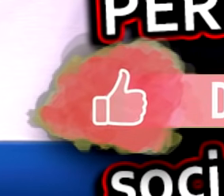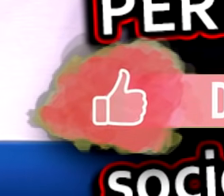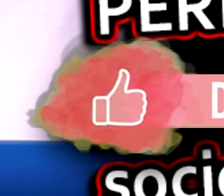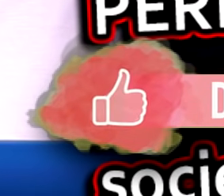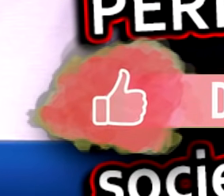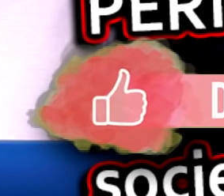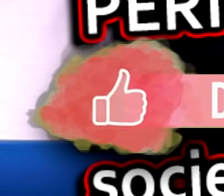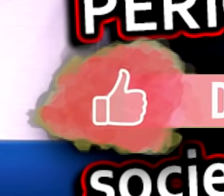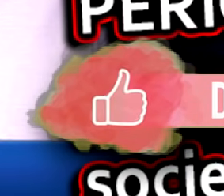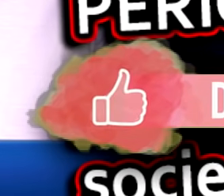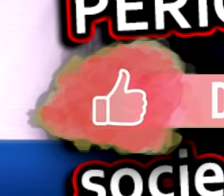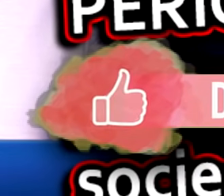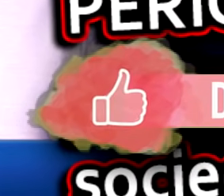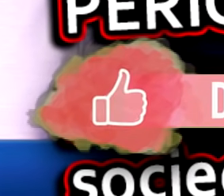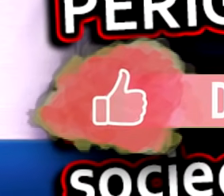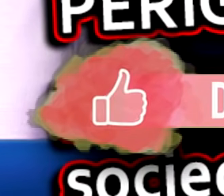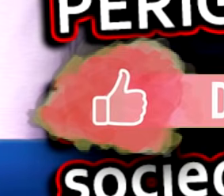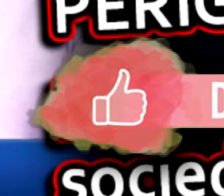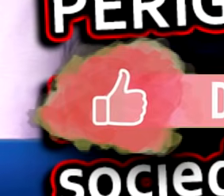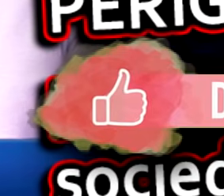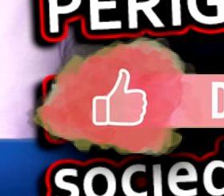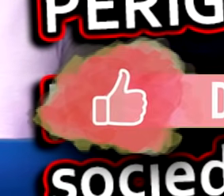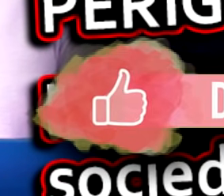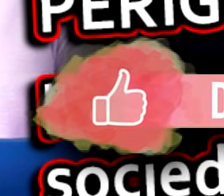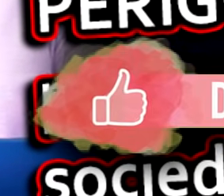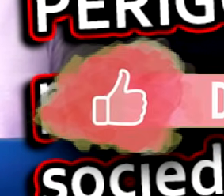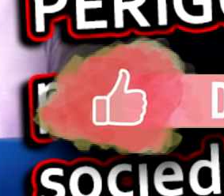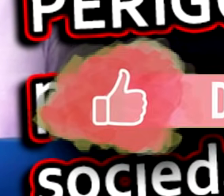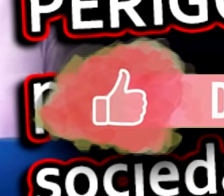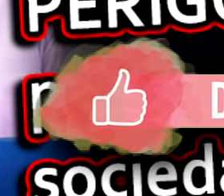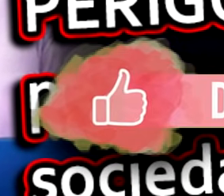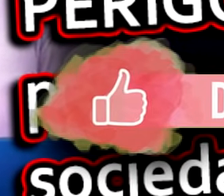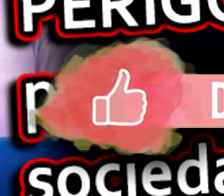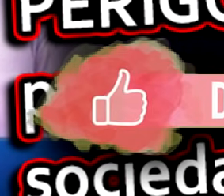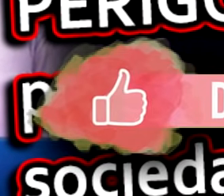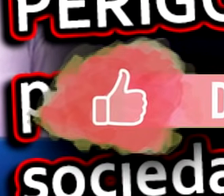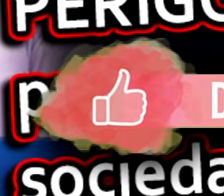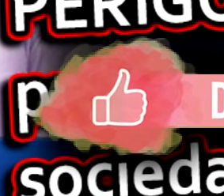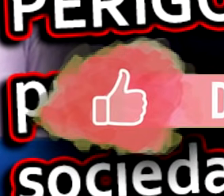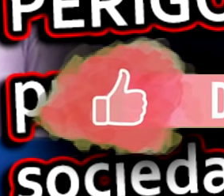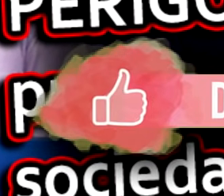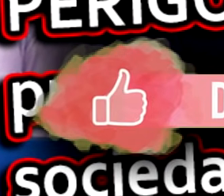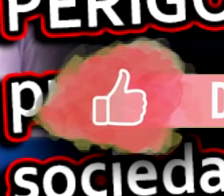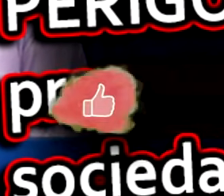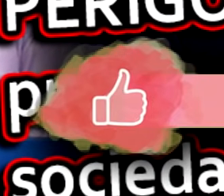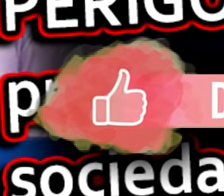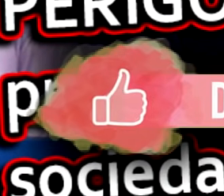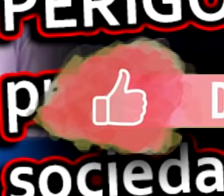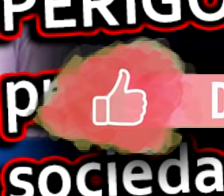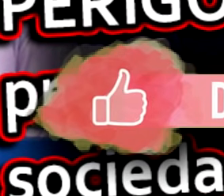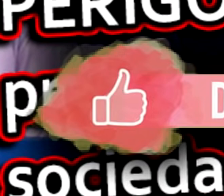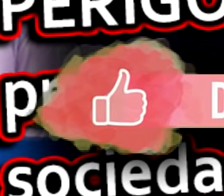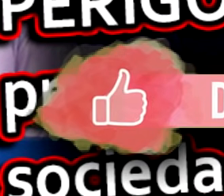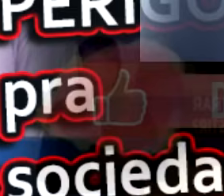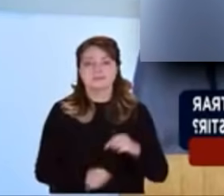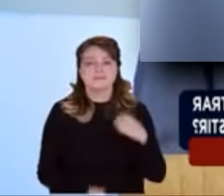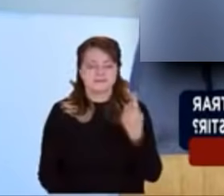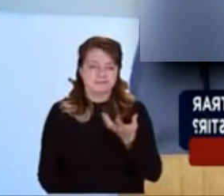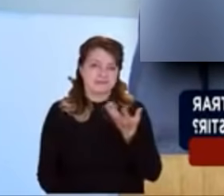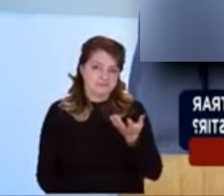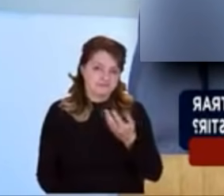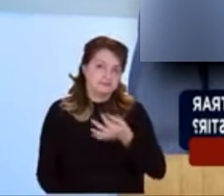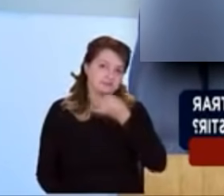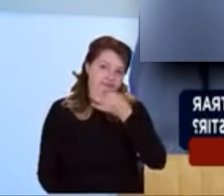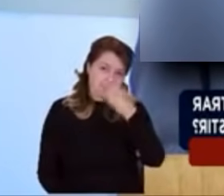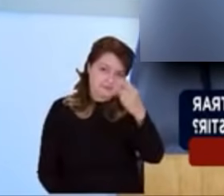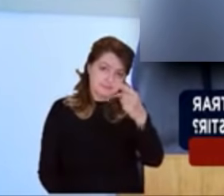inscritos. Cada inscrição faz uma grande diferença nesse número, cara. Se pá, a gente já chega em novembro. Foi? Então, bora!